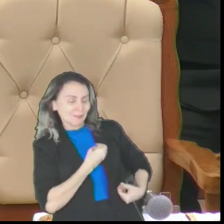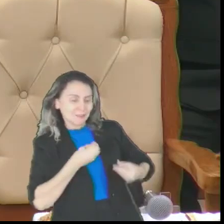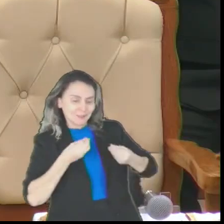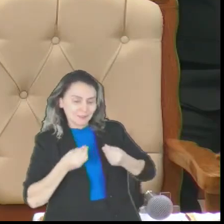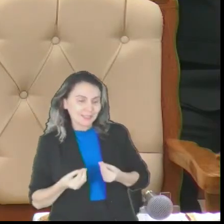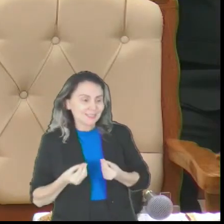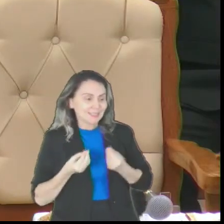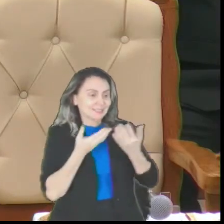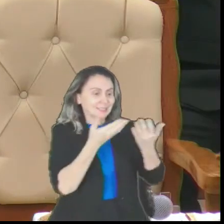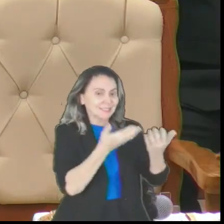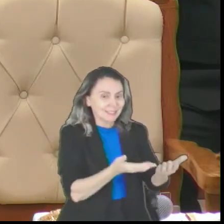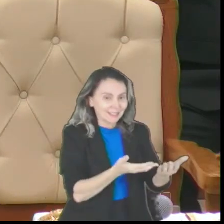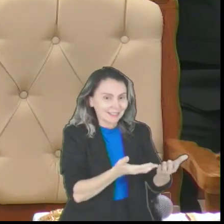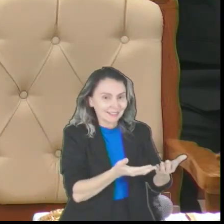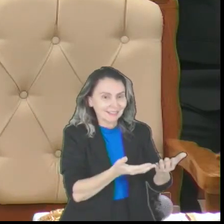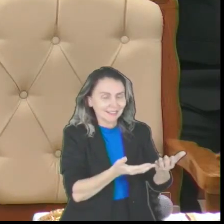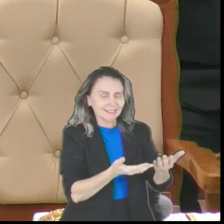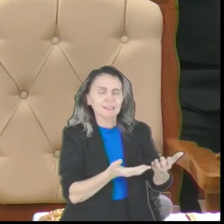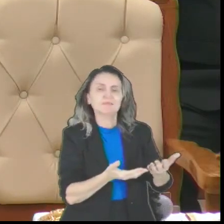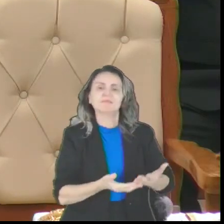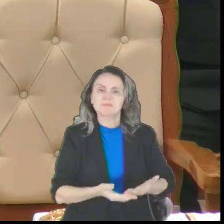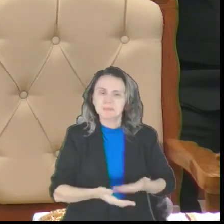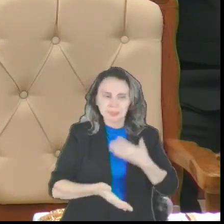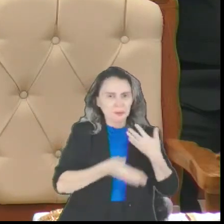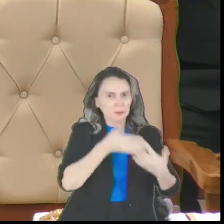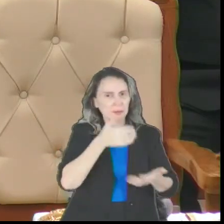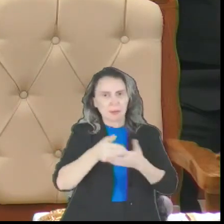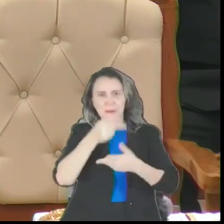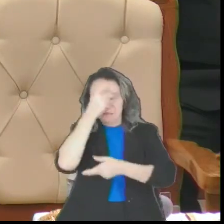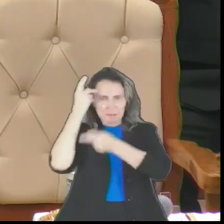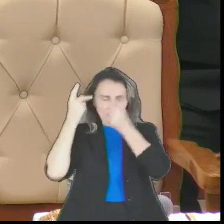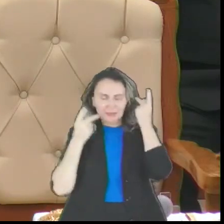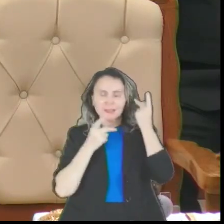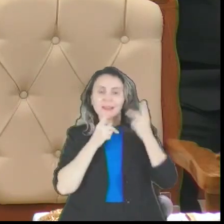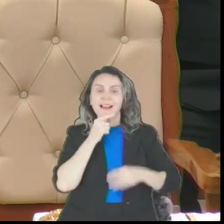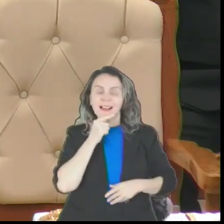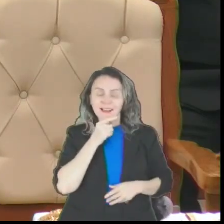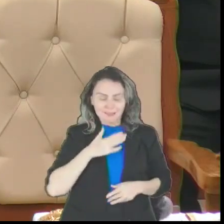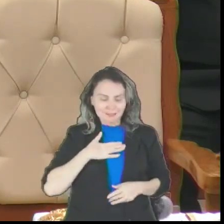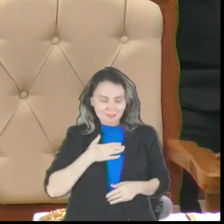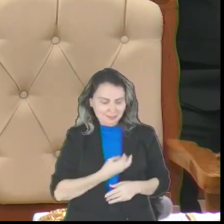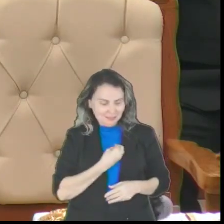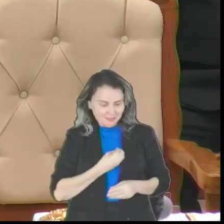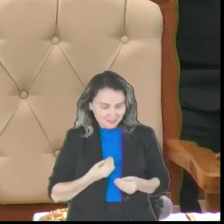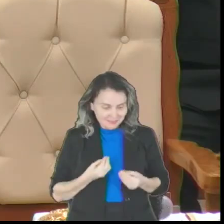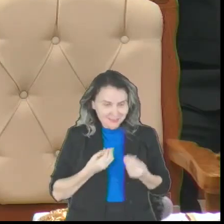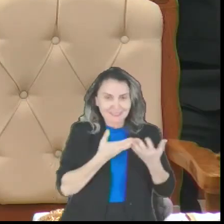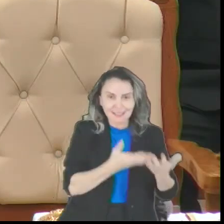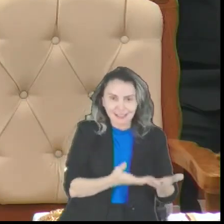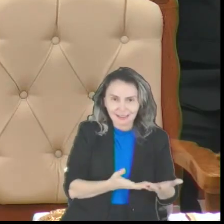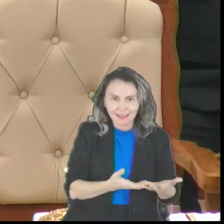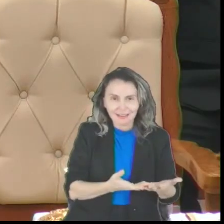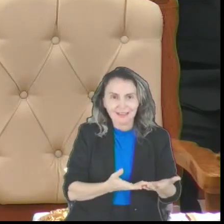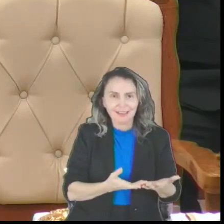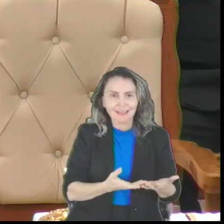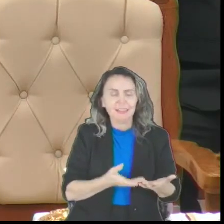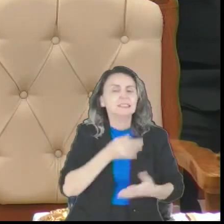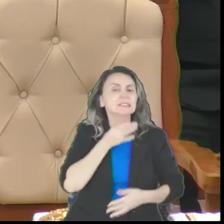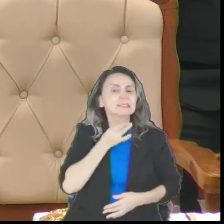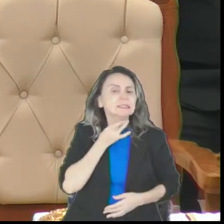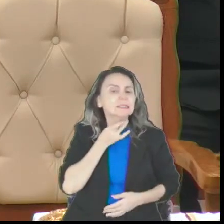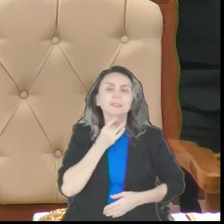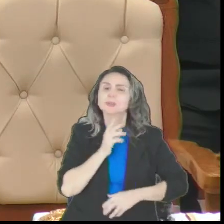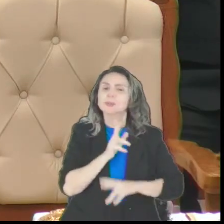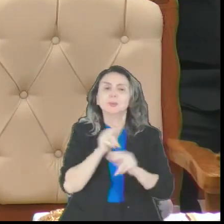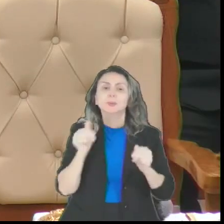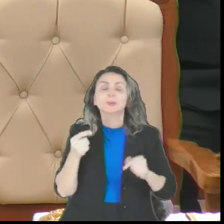disse mais: quem beber desta água nunca mais terá sede, porque uma fonte de água viva